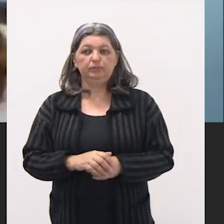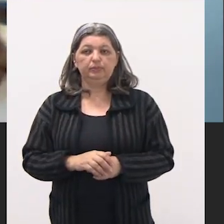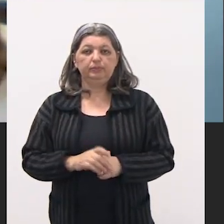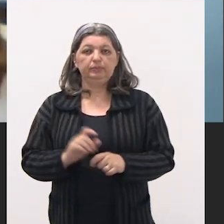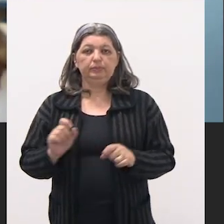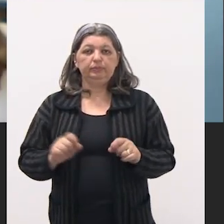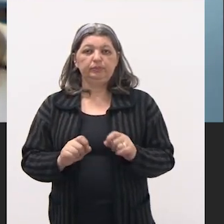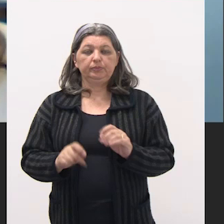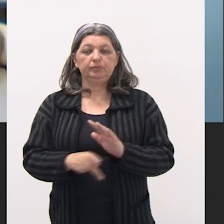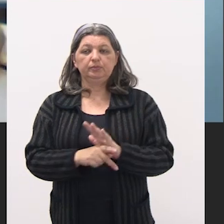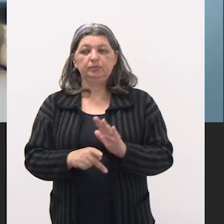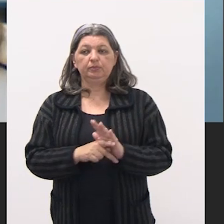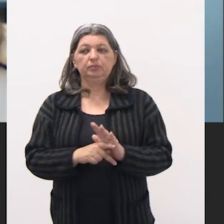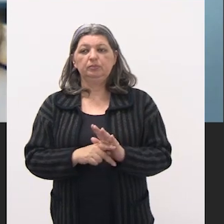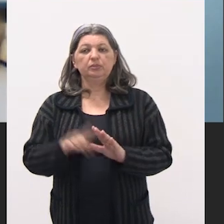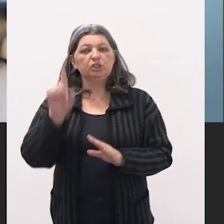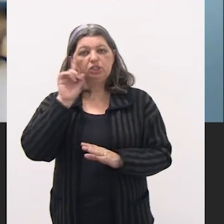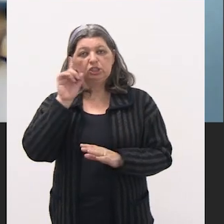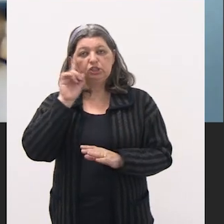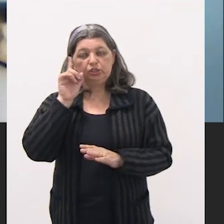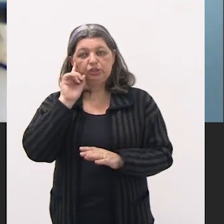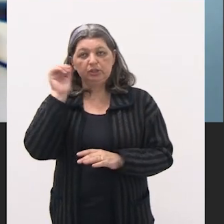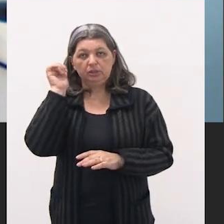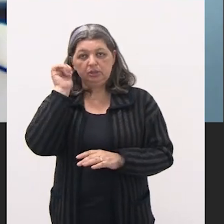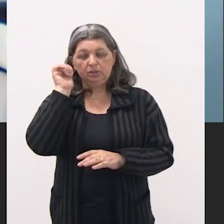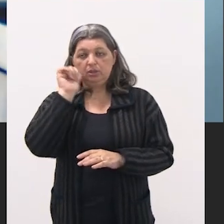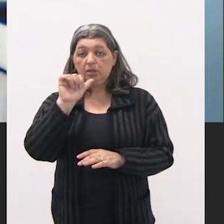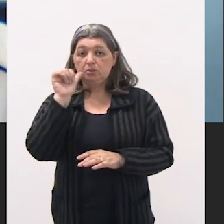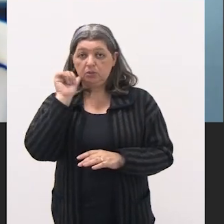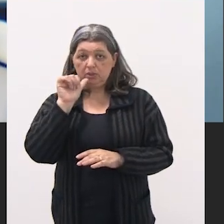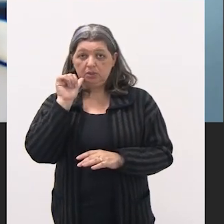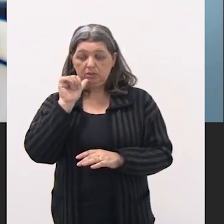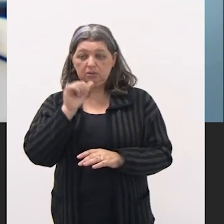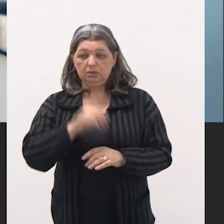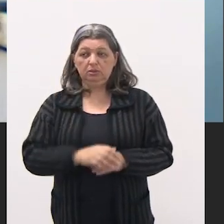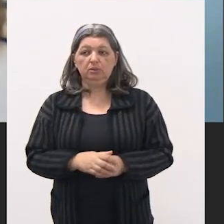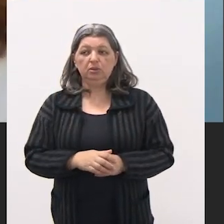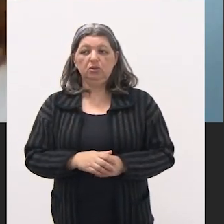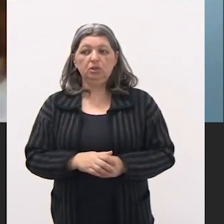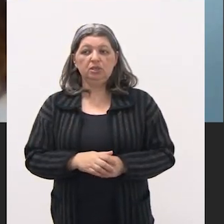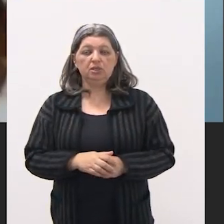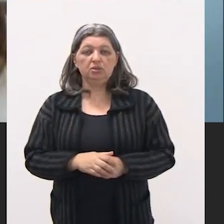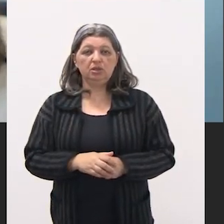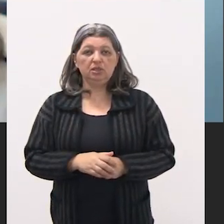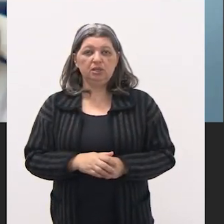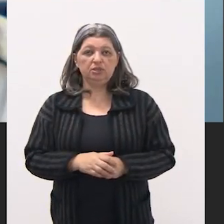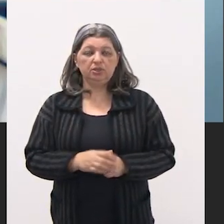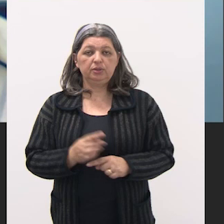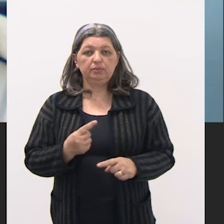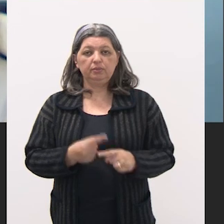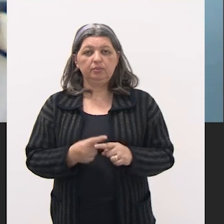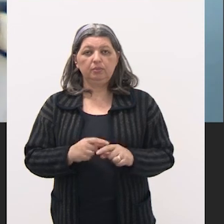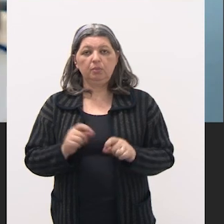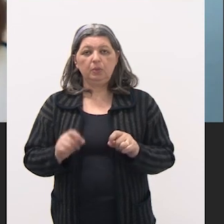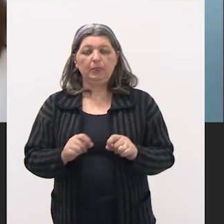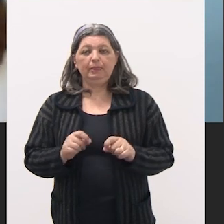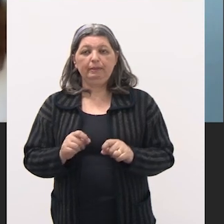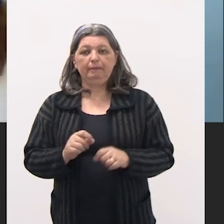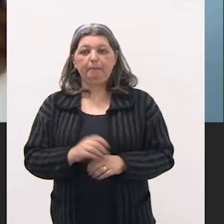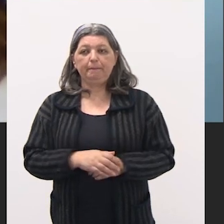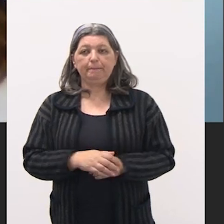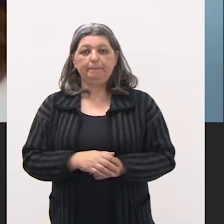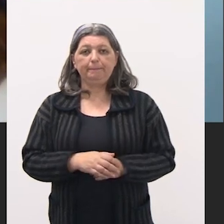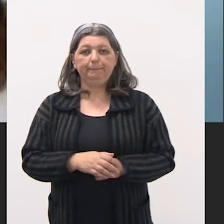todo dia mulheres, e essas mulheres, elas ainda são